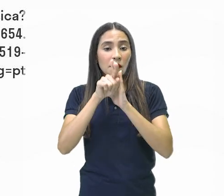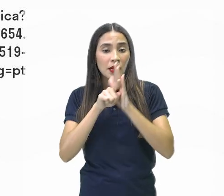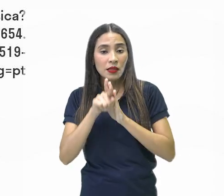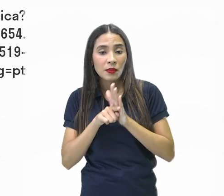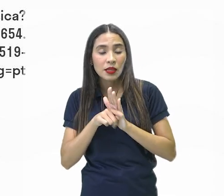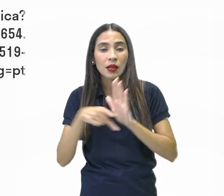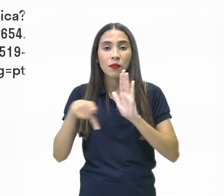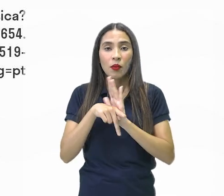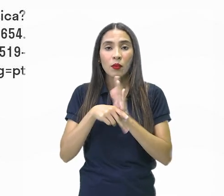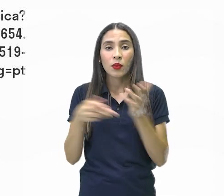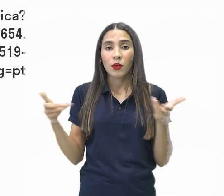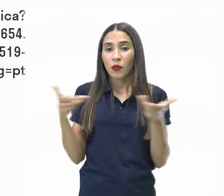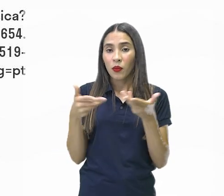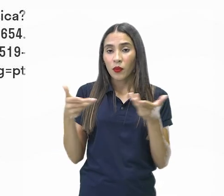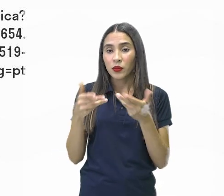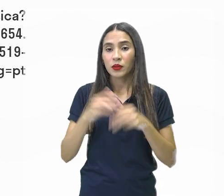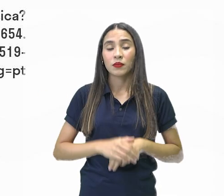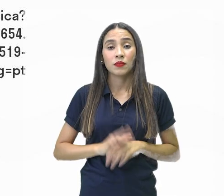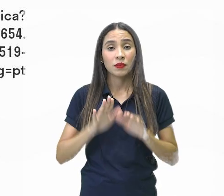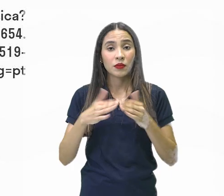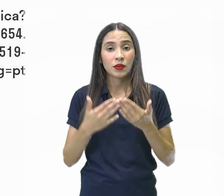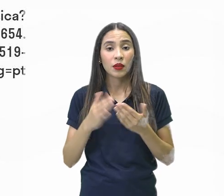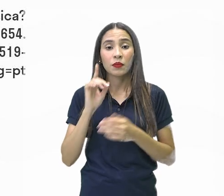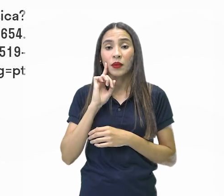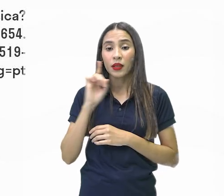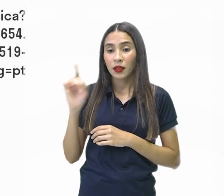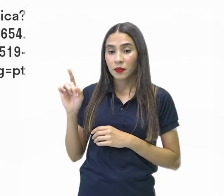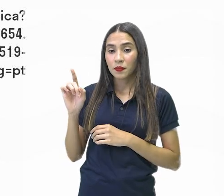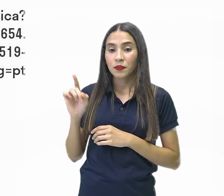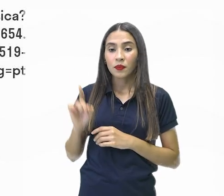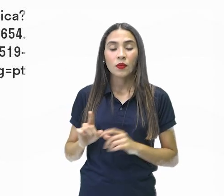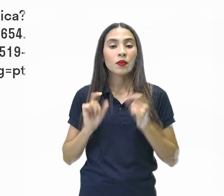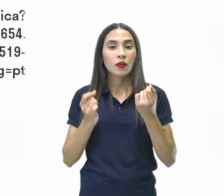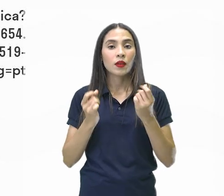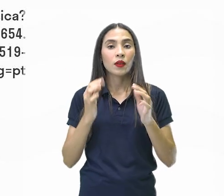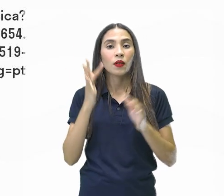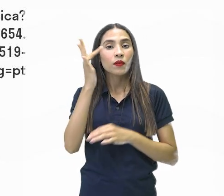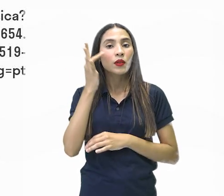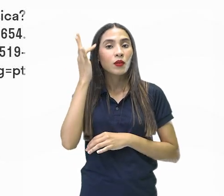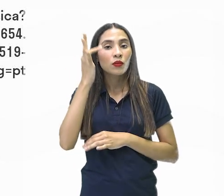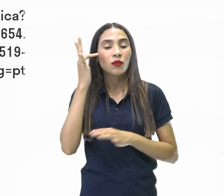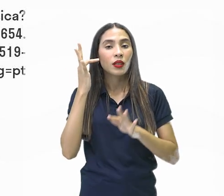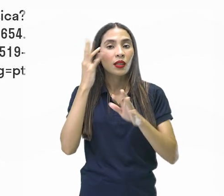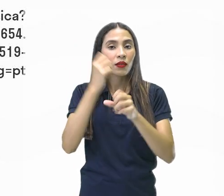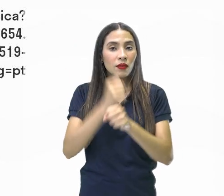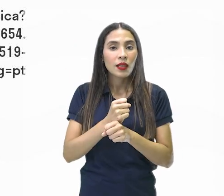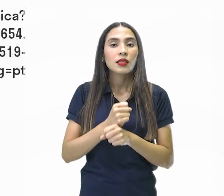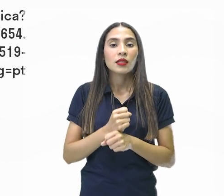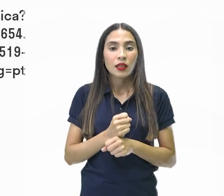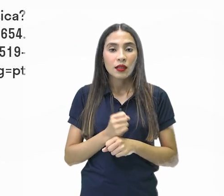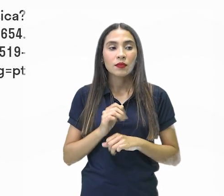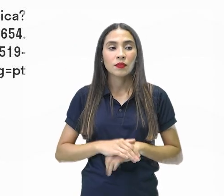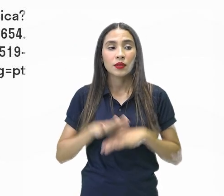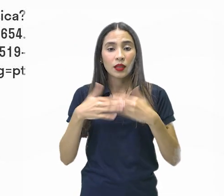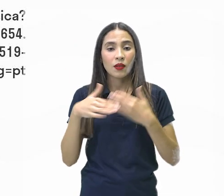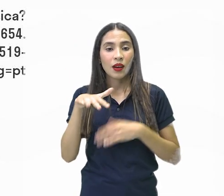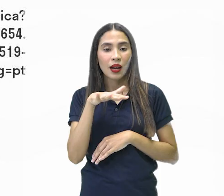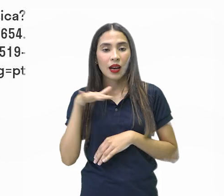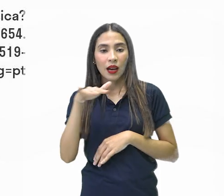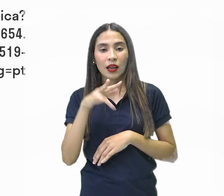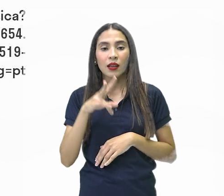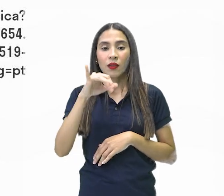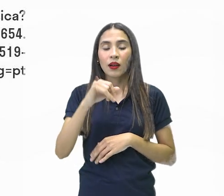pesquisa física atual. Então, aí está, então, o que a gente chama de filosofia da física, né? É